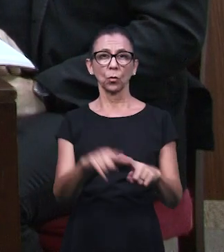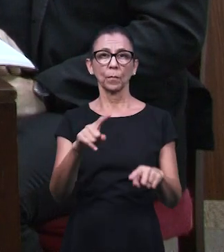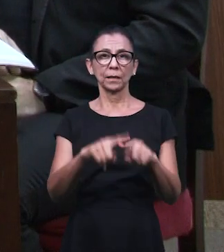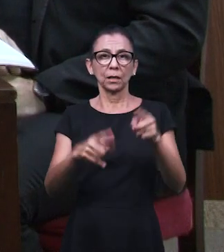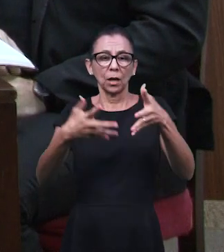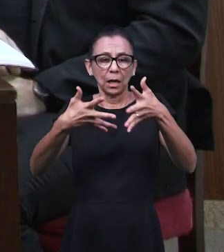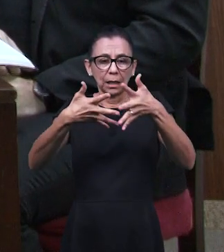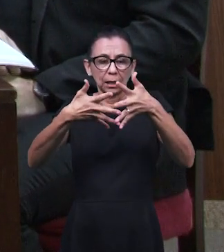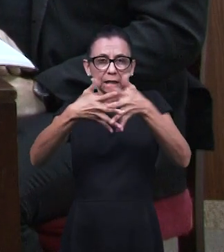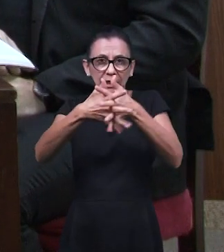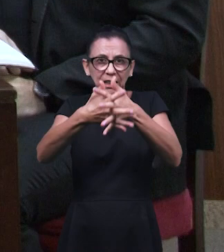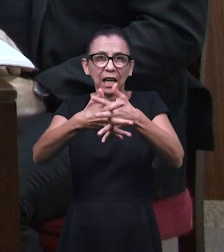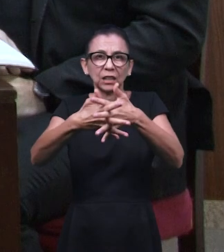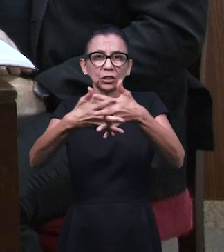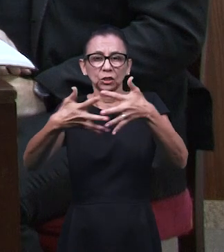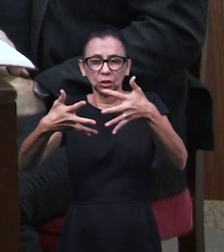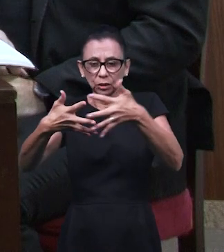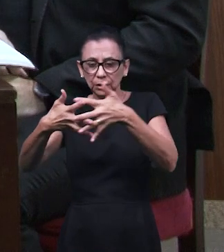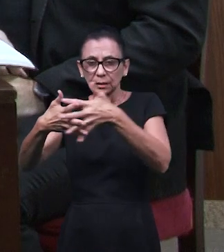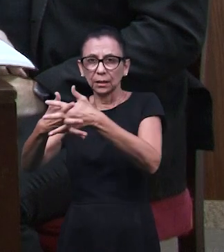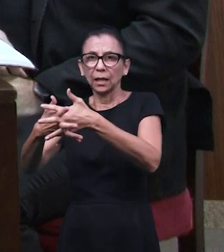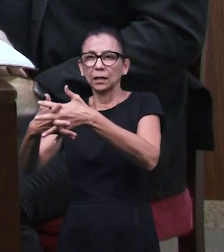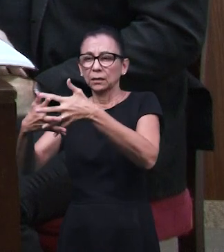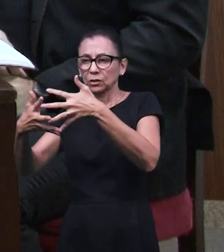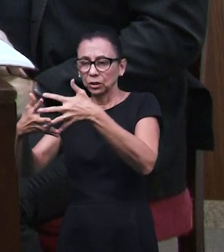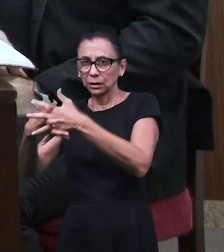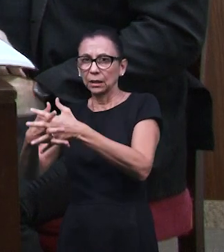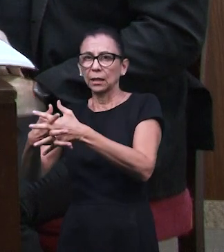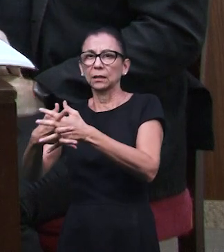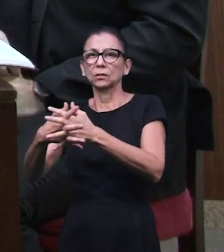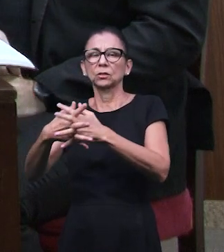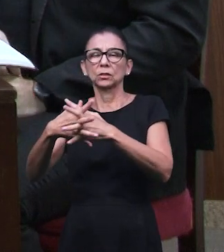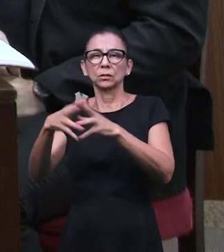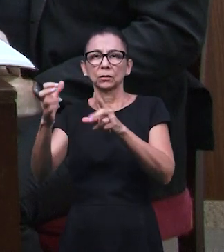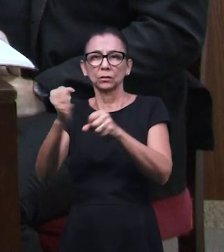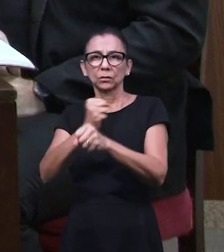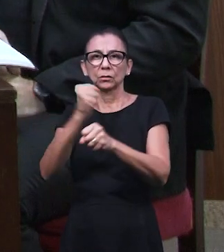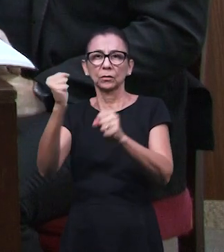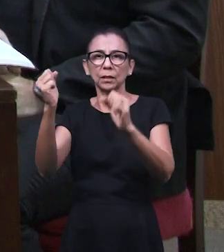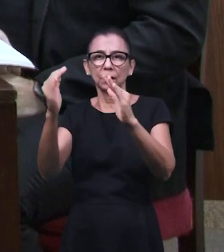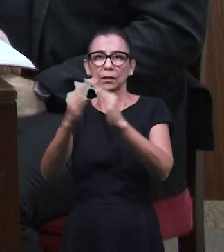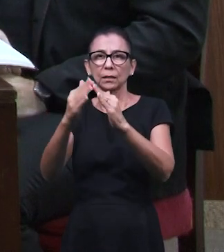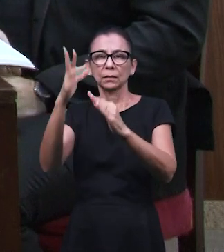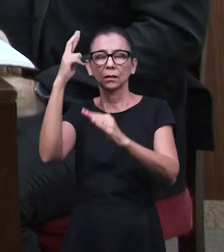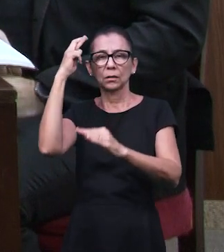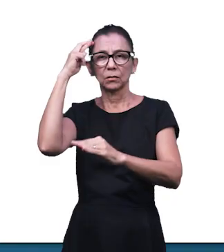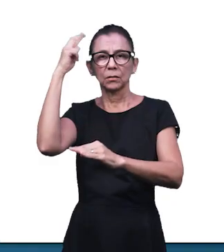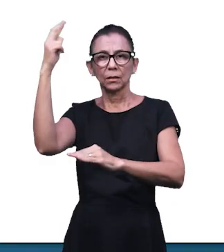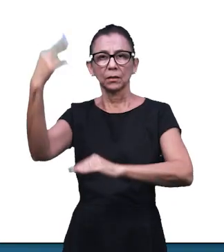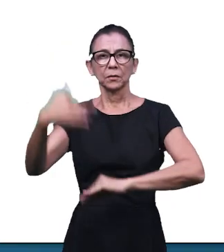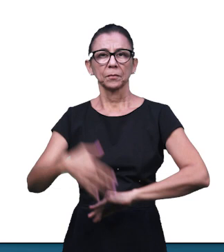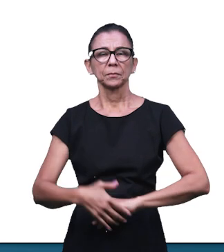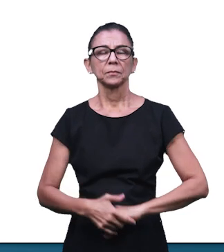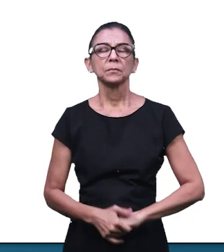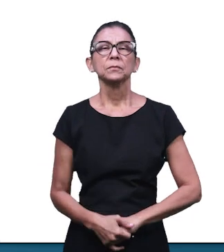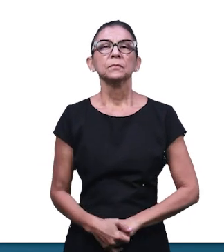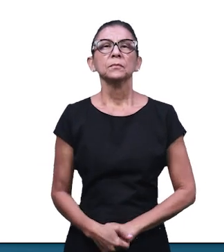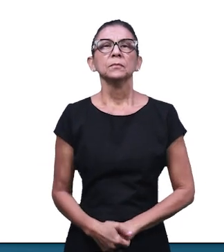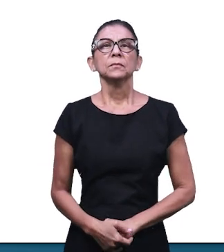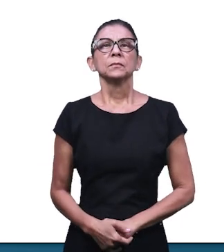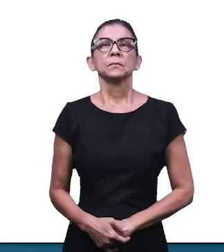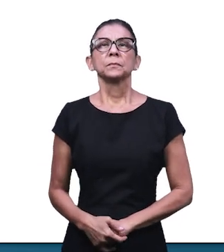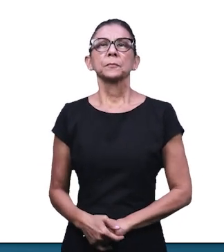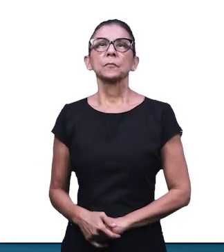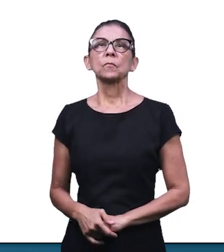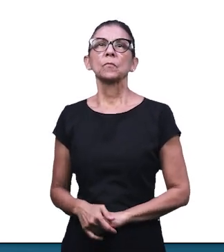vinham prontas para o encaixe feito, e assim foi feito o templo. Nossa sexta pergunta: profeticamente,